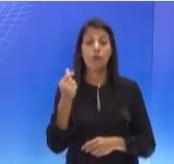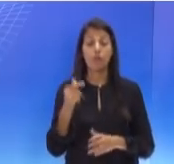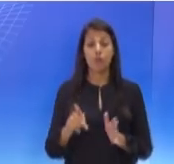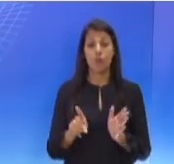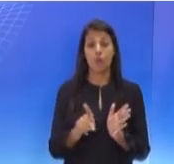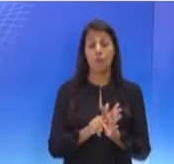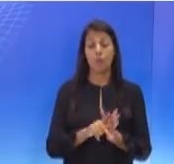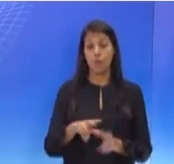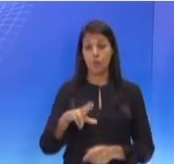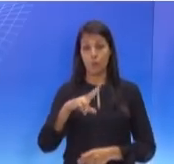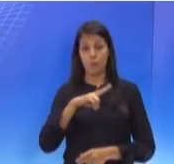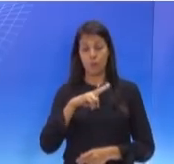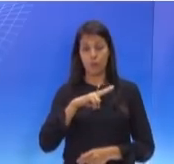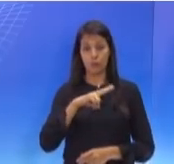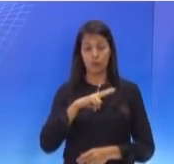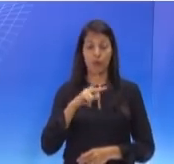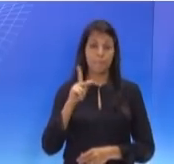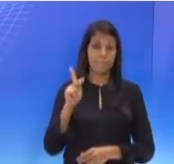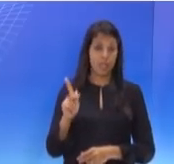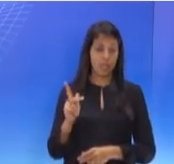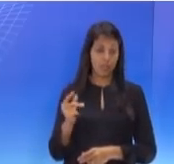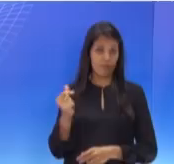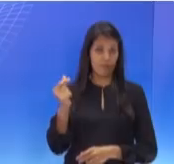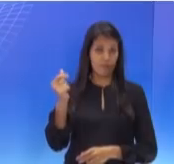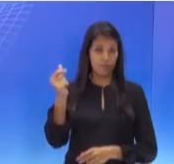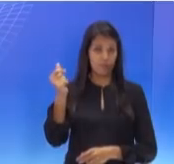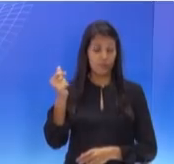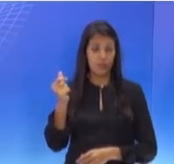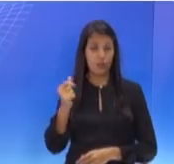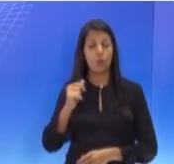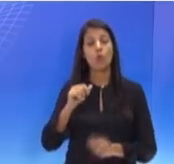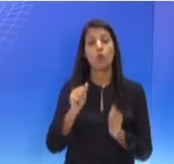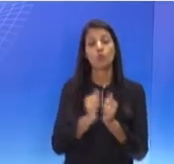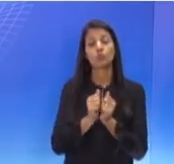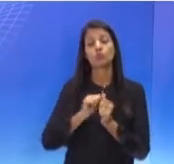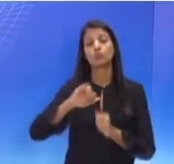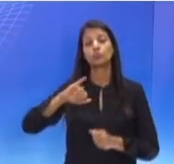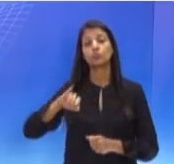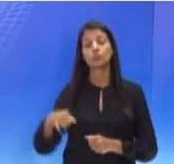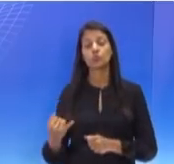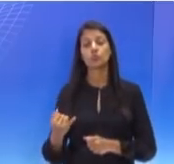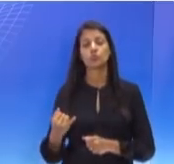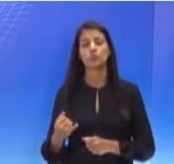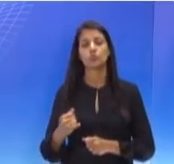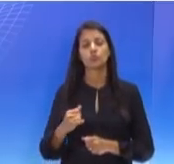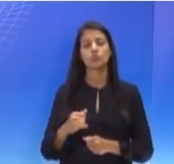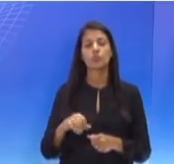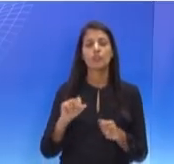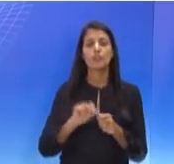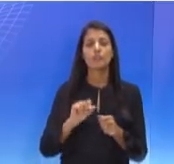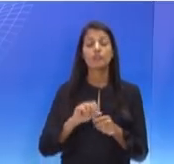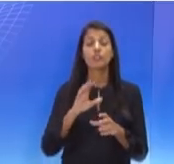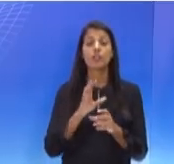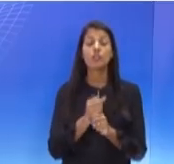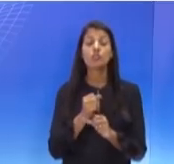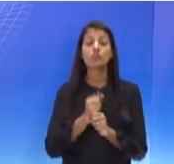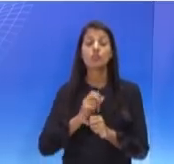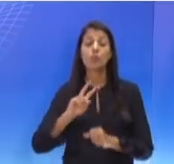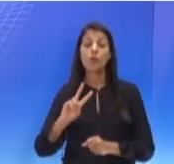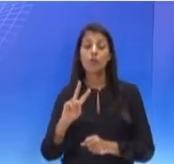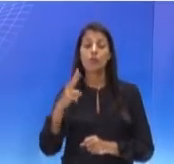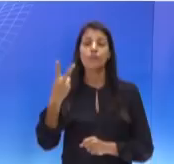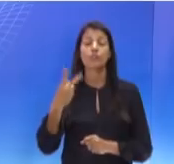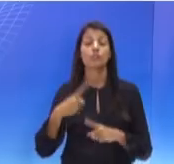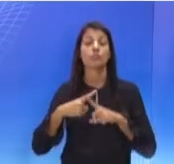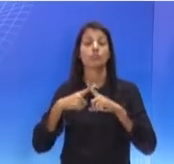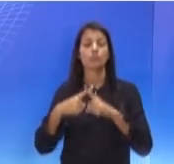valor das parcelas com juro. Fazendo a operação inversa da multiplicação, 1 mais I